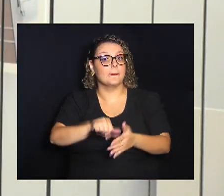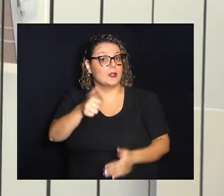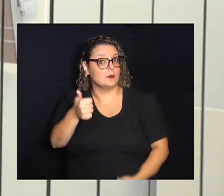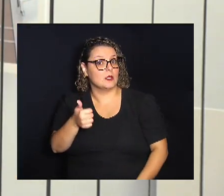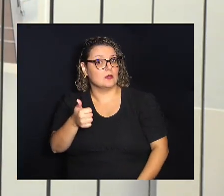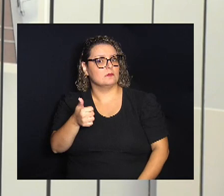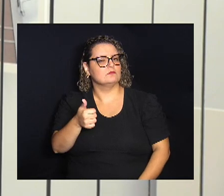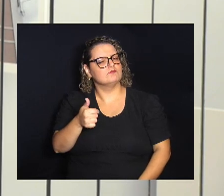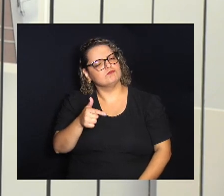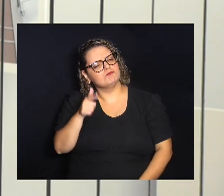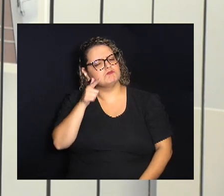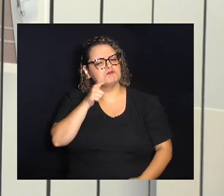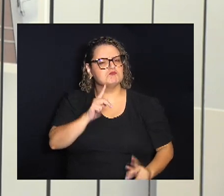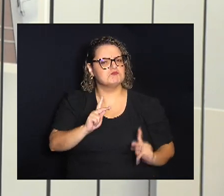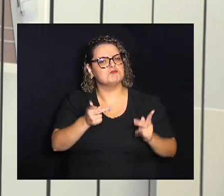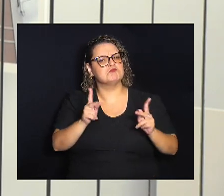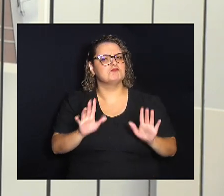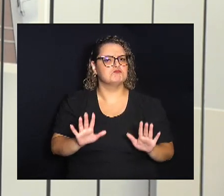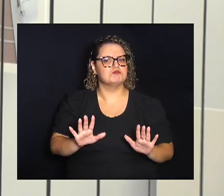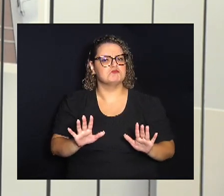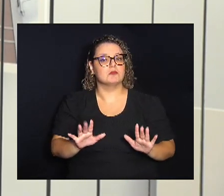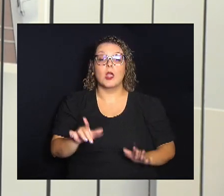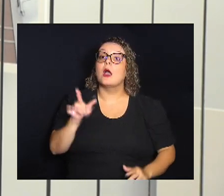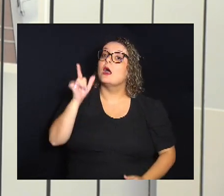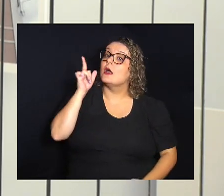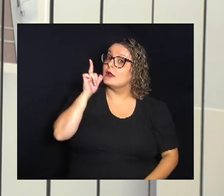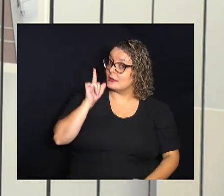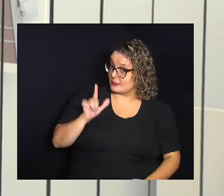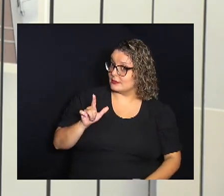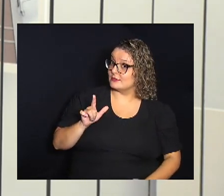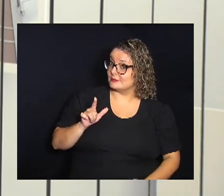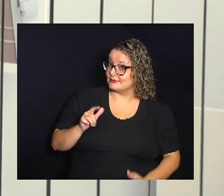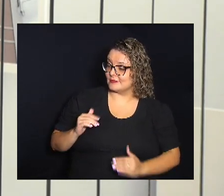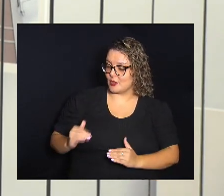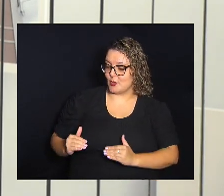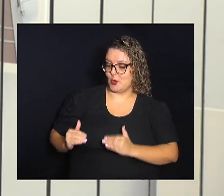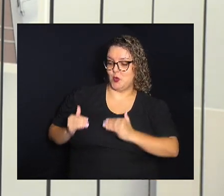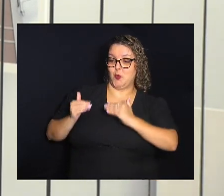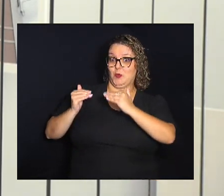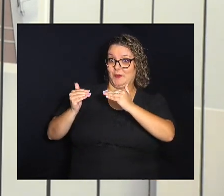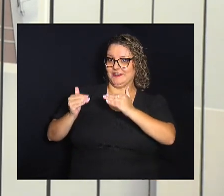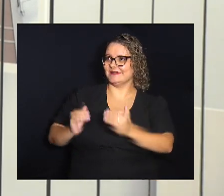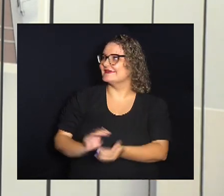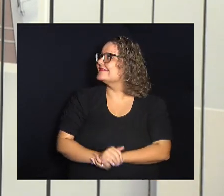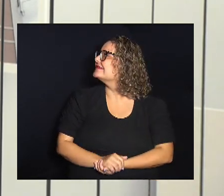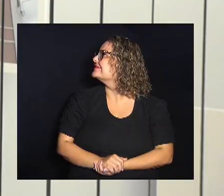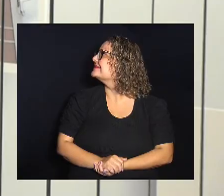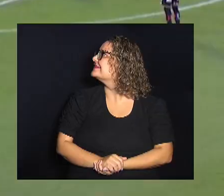não conseguiu a vitória, mas conseguiu sair da zona de rebaixamento.